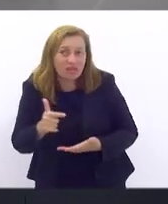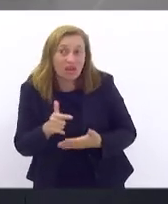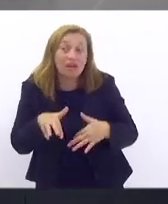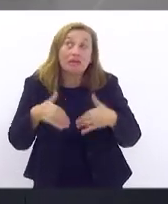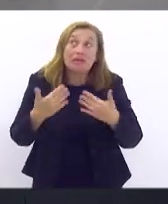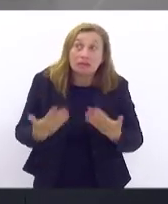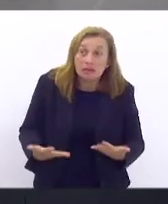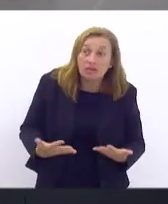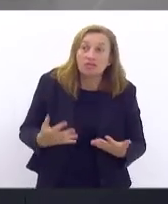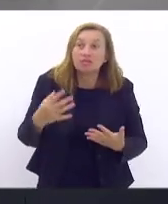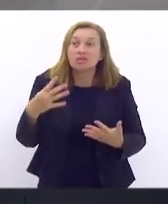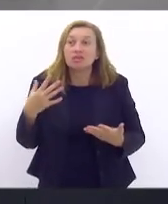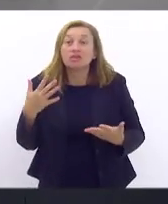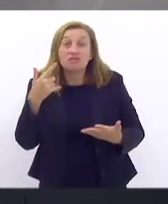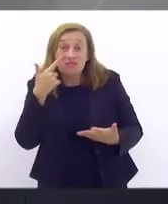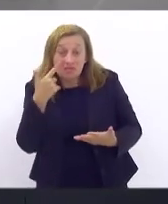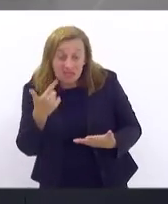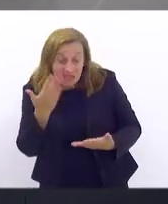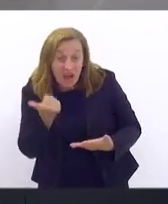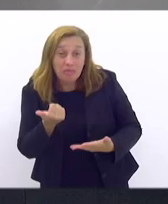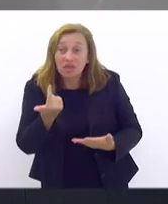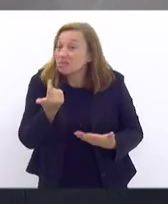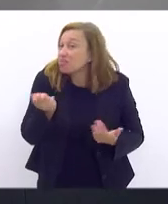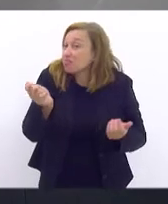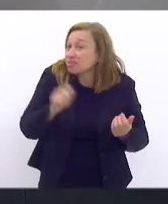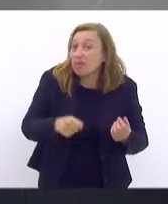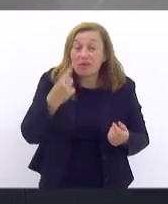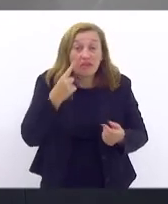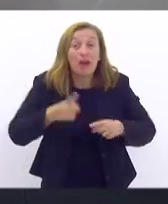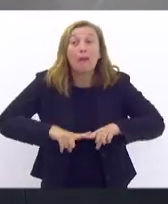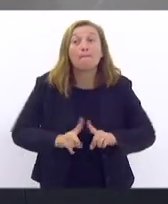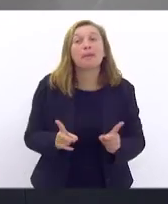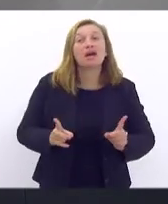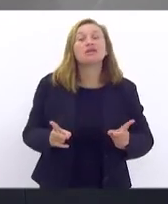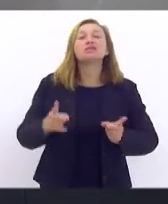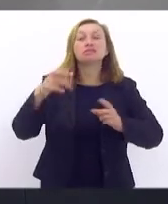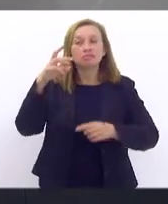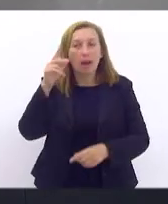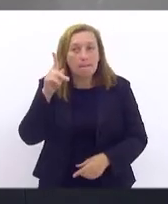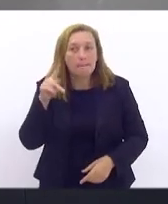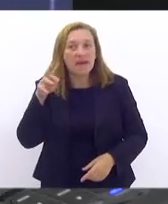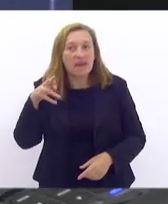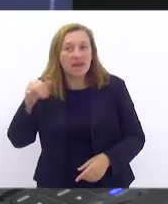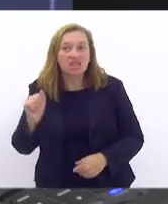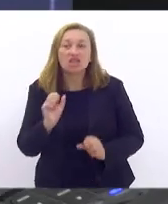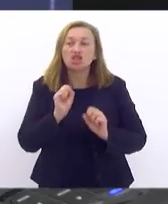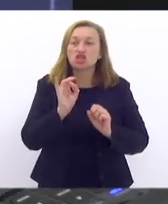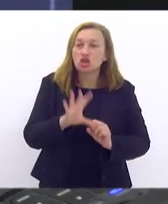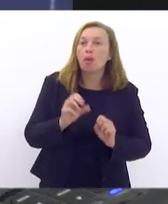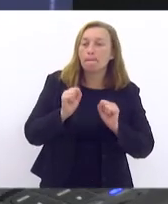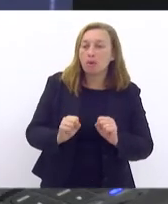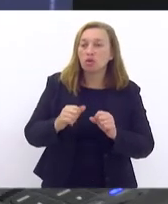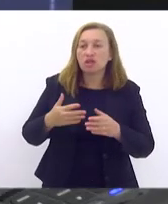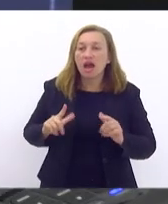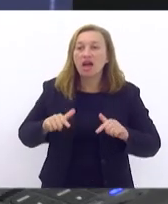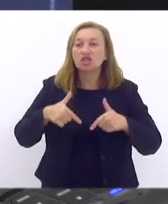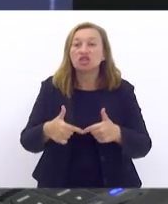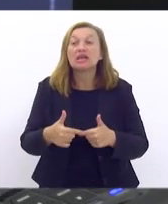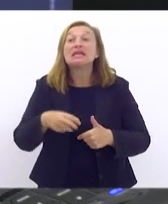assim, sabendo que não dá para ver. Mas a perícia só pode atuar se for